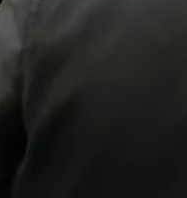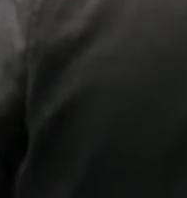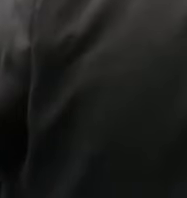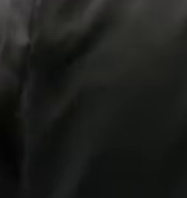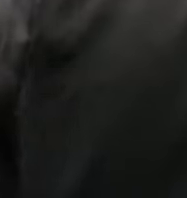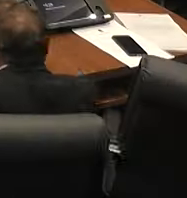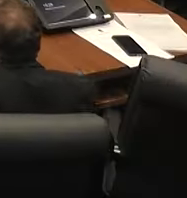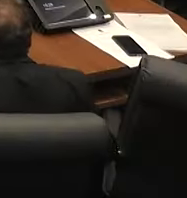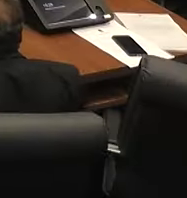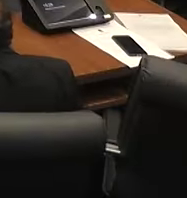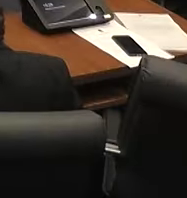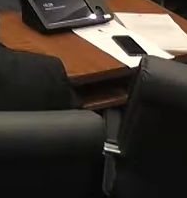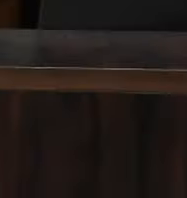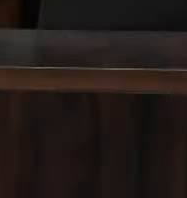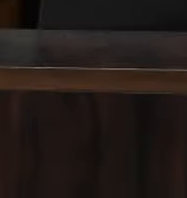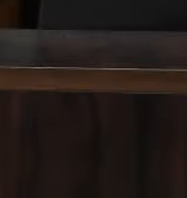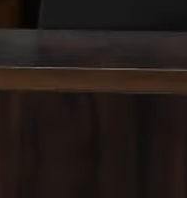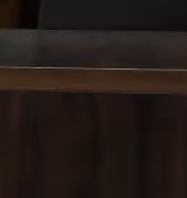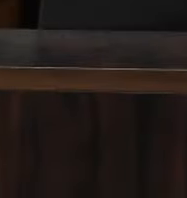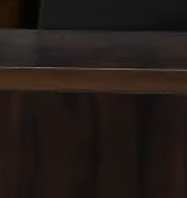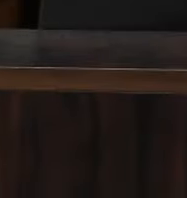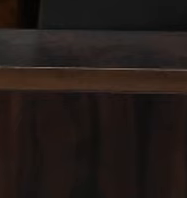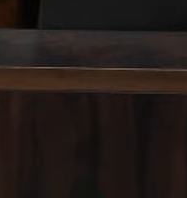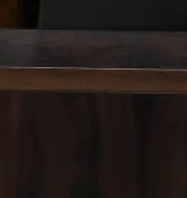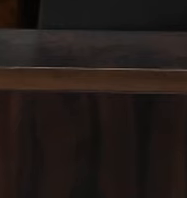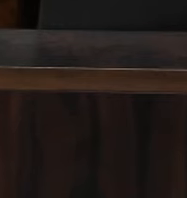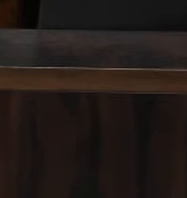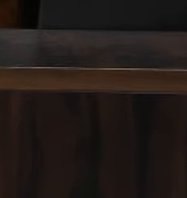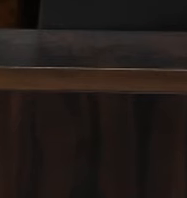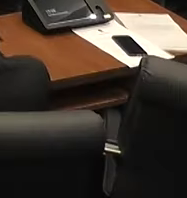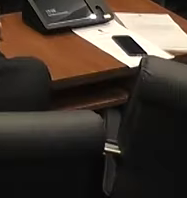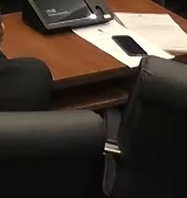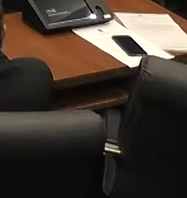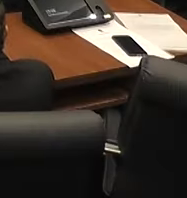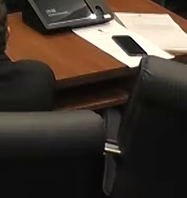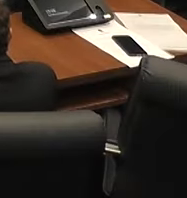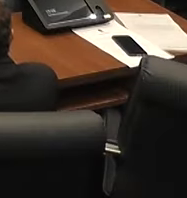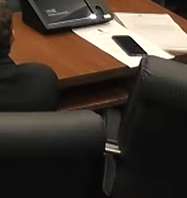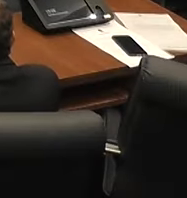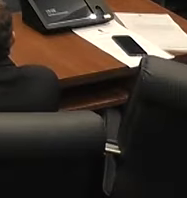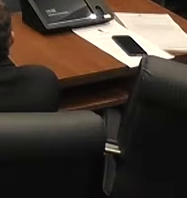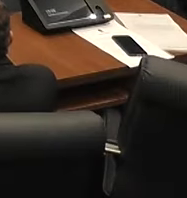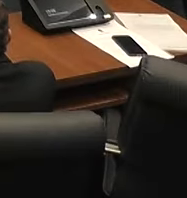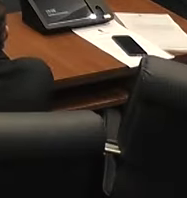Acompanho o relator. Deputado Guilherme Delaroli.